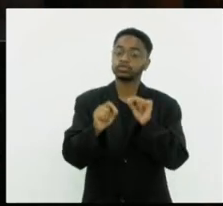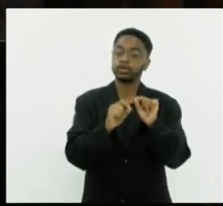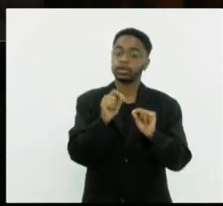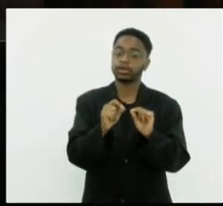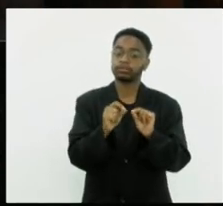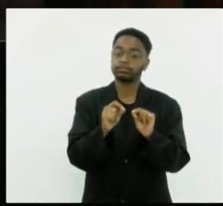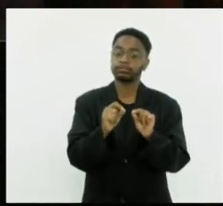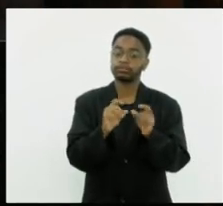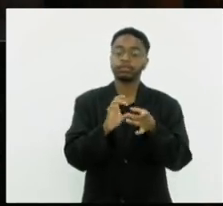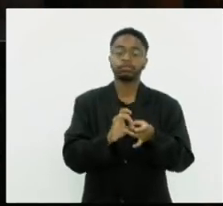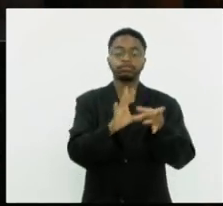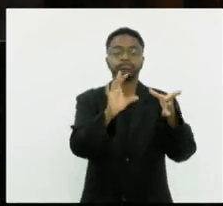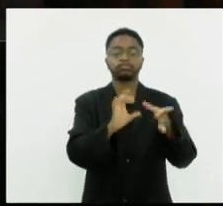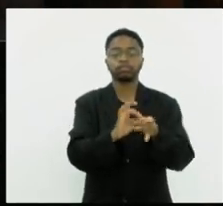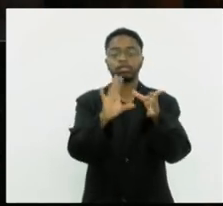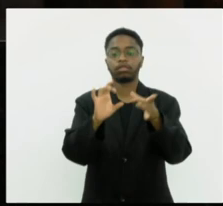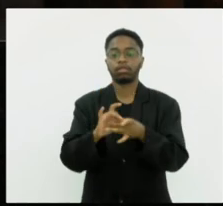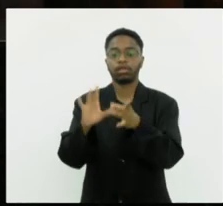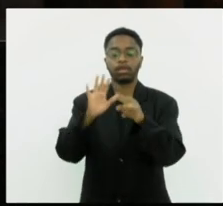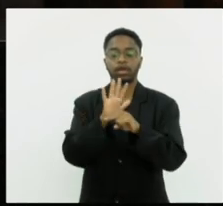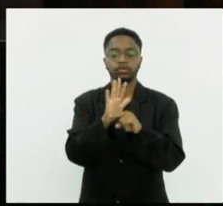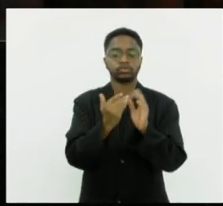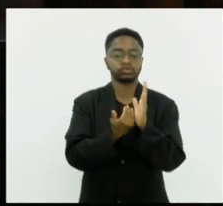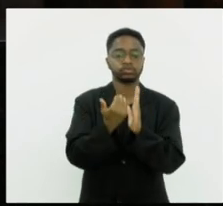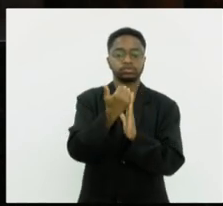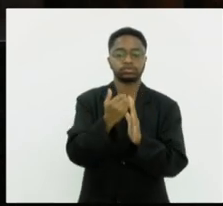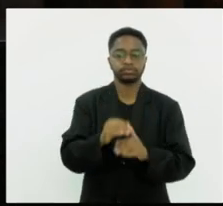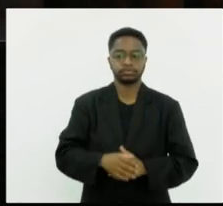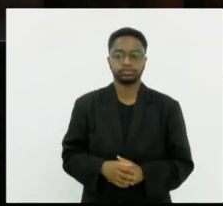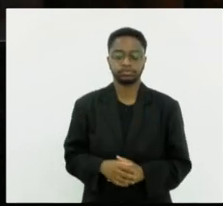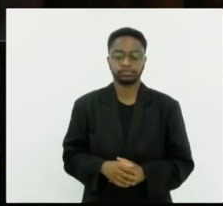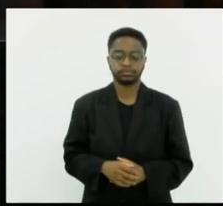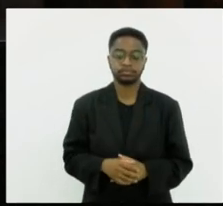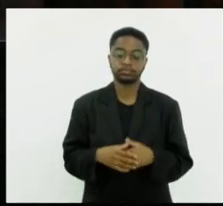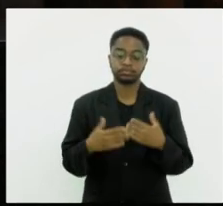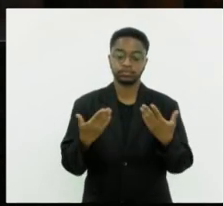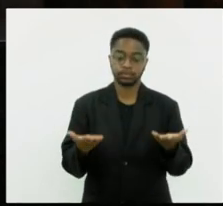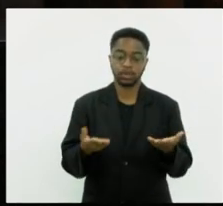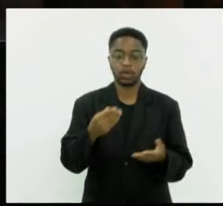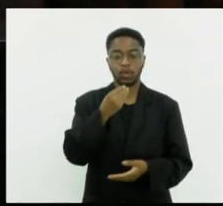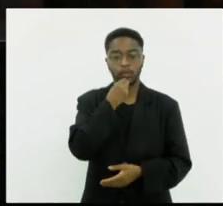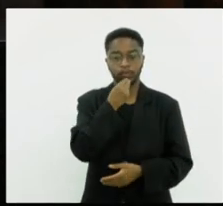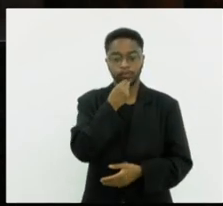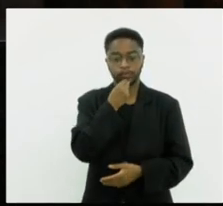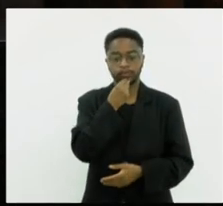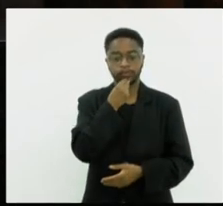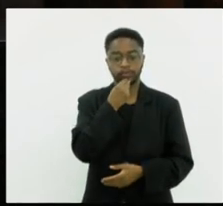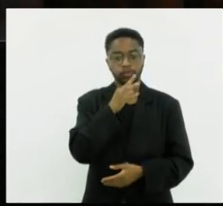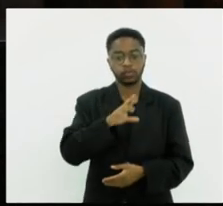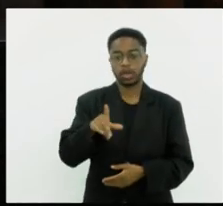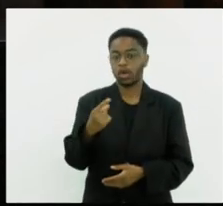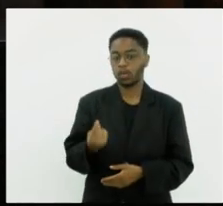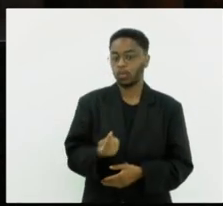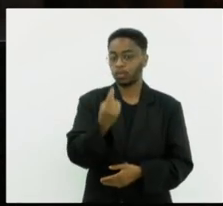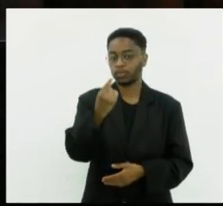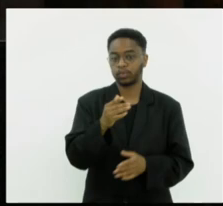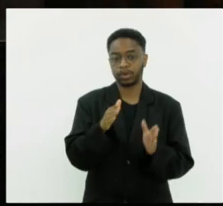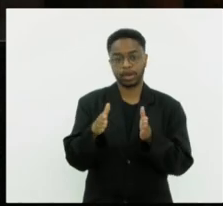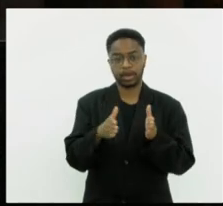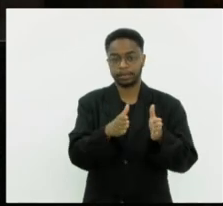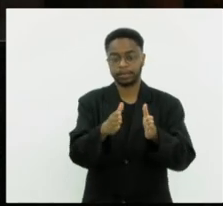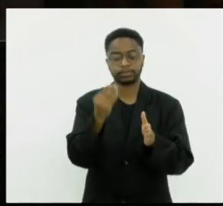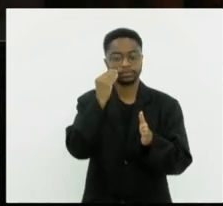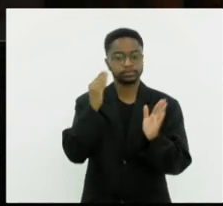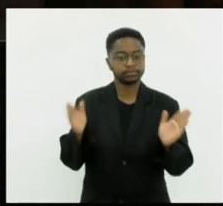Cede mais benefícios fiscais. Então, fica evidente que esse não deve ser o único caminho para promover